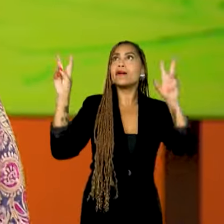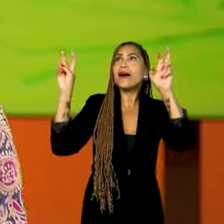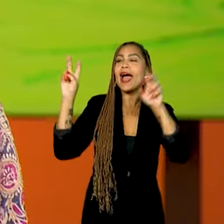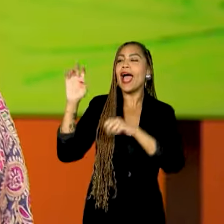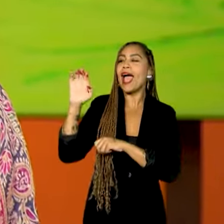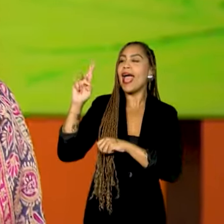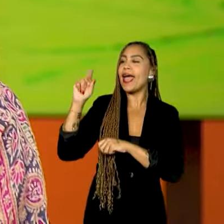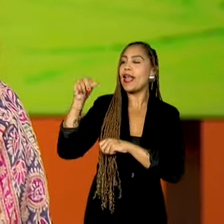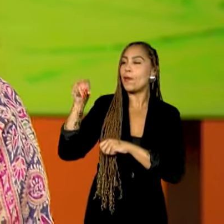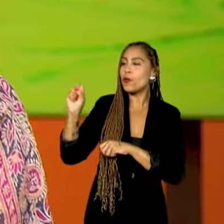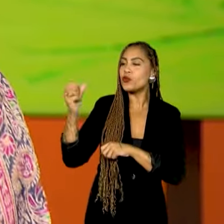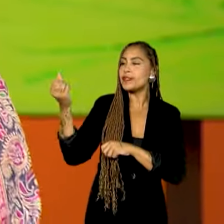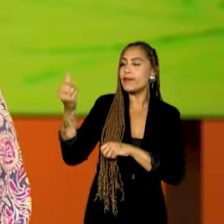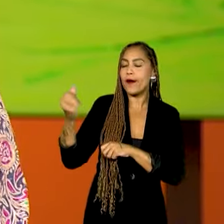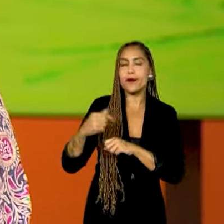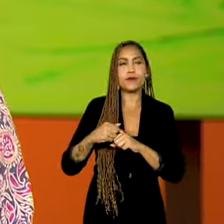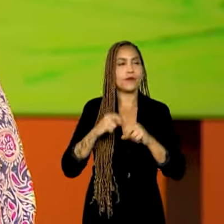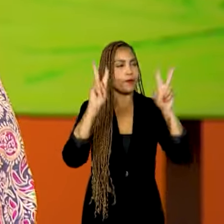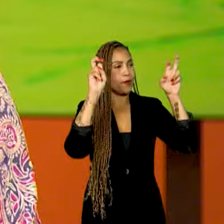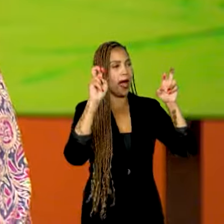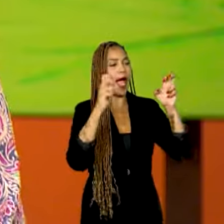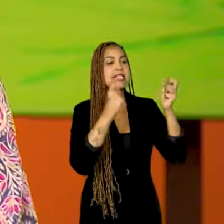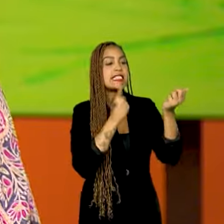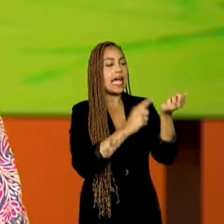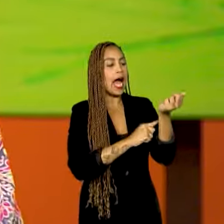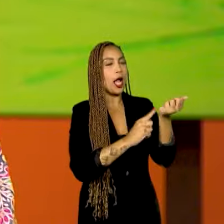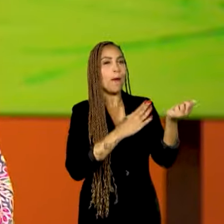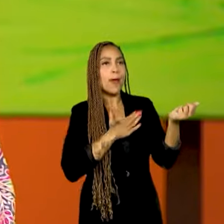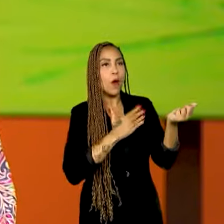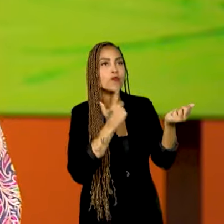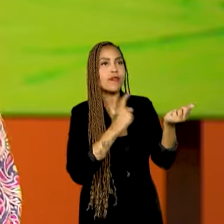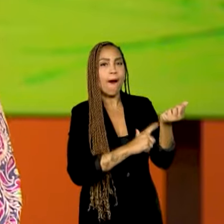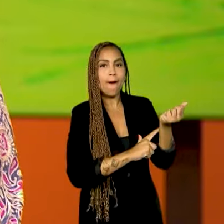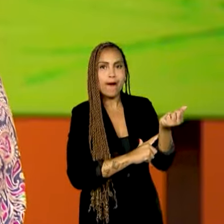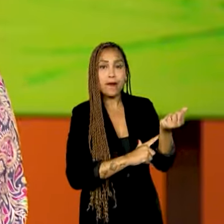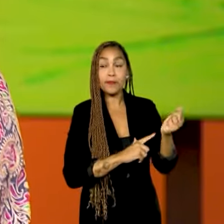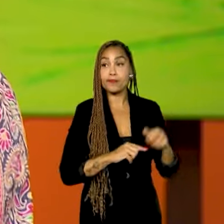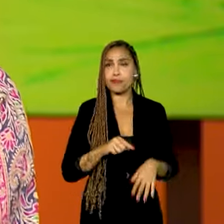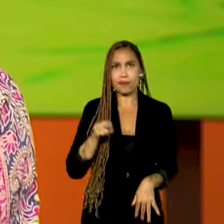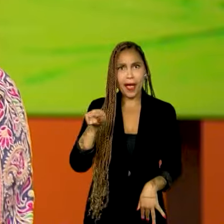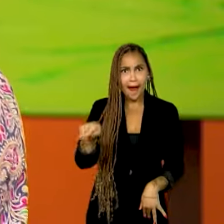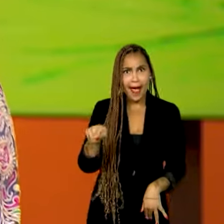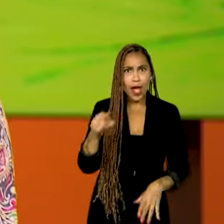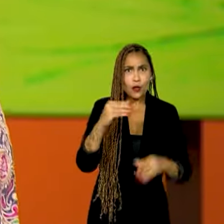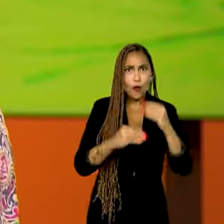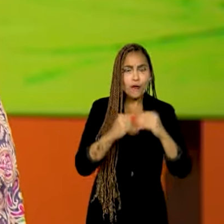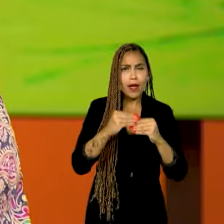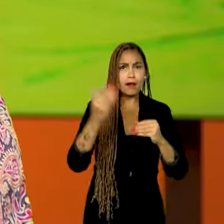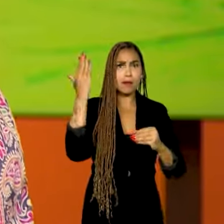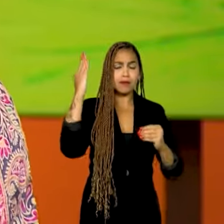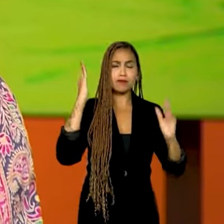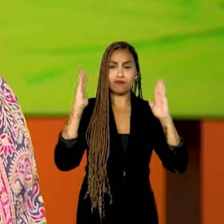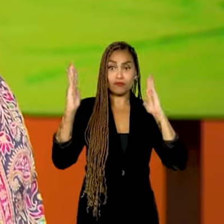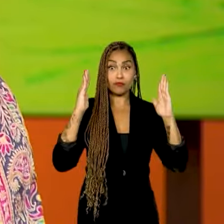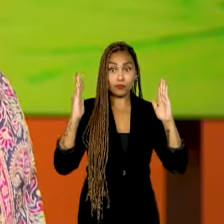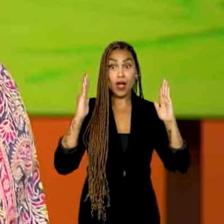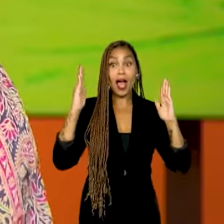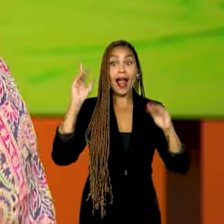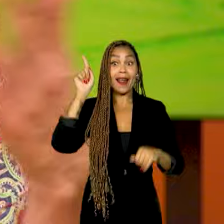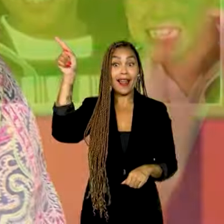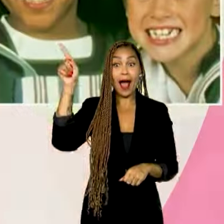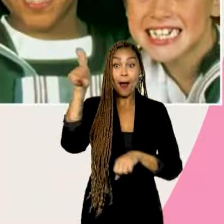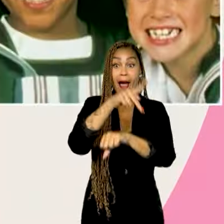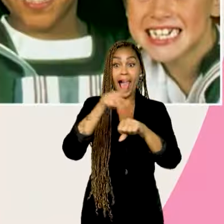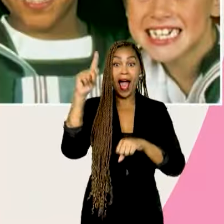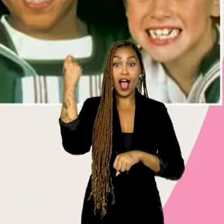6, Sangue do Meu Sangue. E aí, tinha essa novela, que na época era um sucesso na Argentina. Naquela